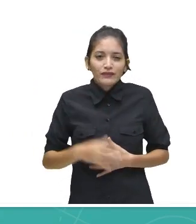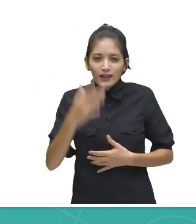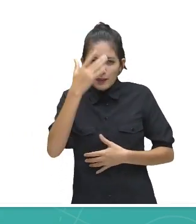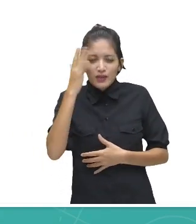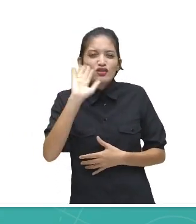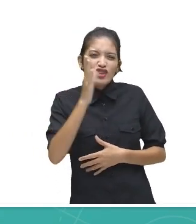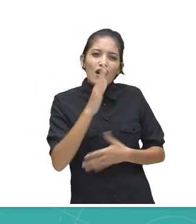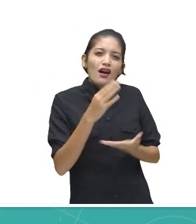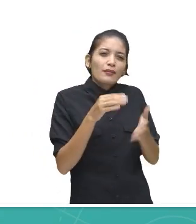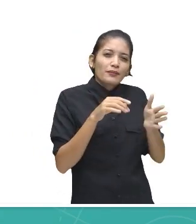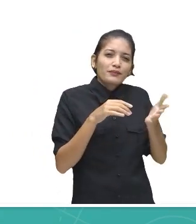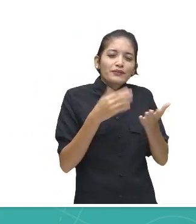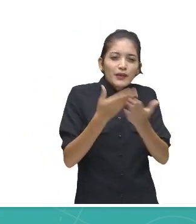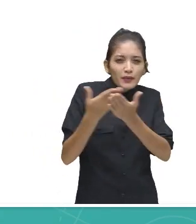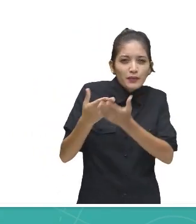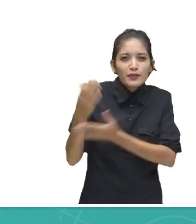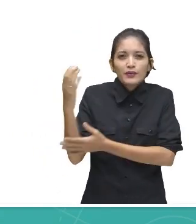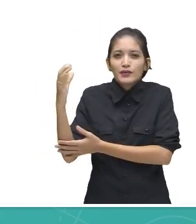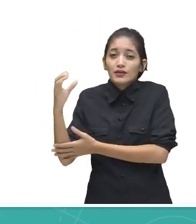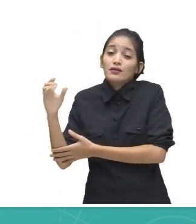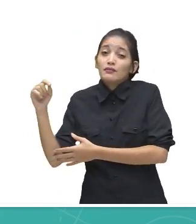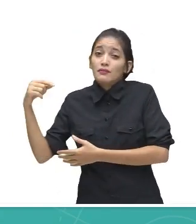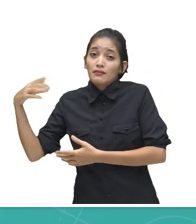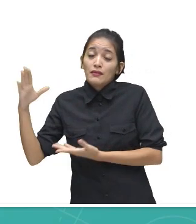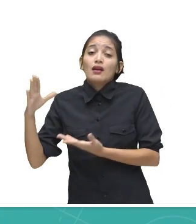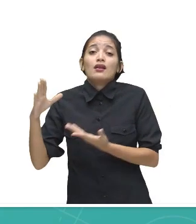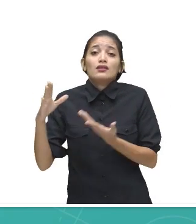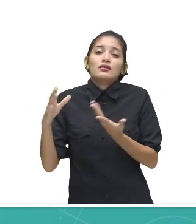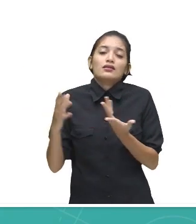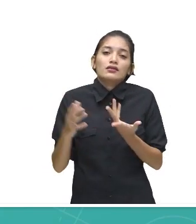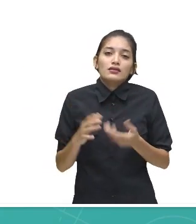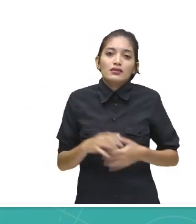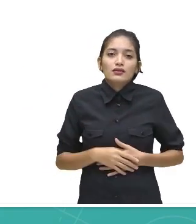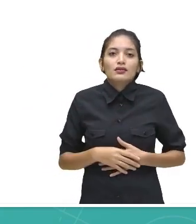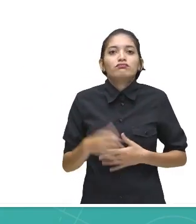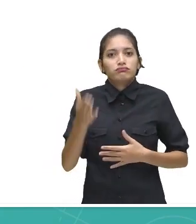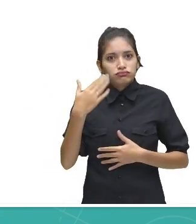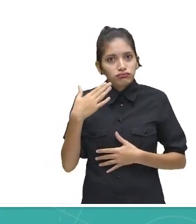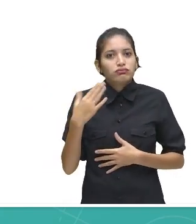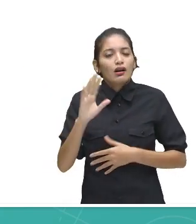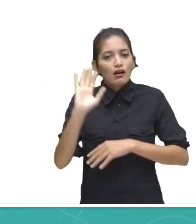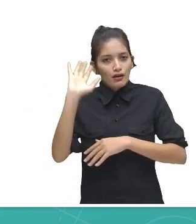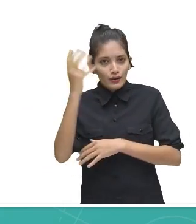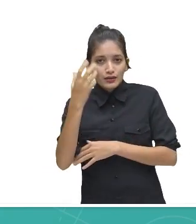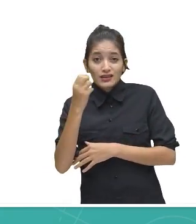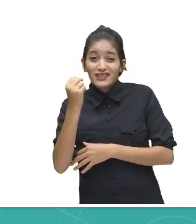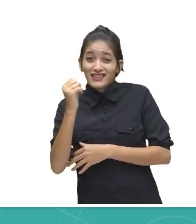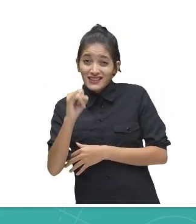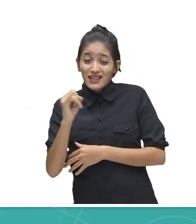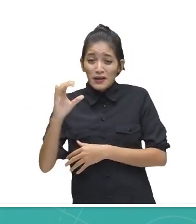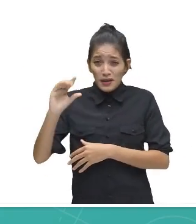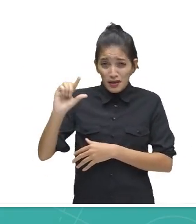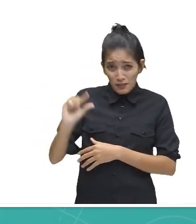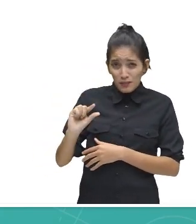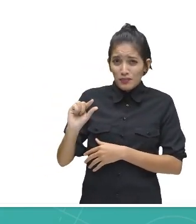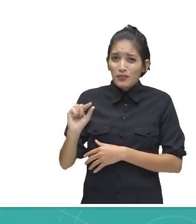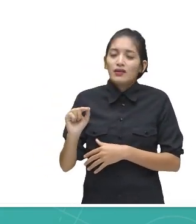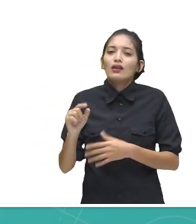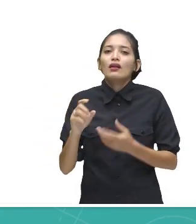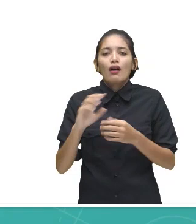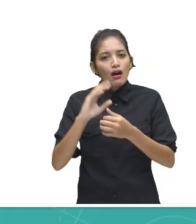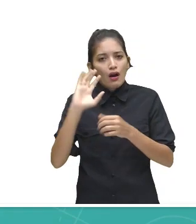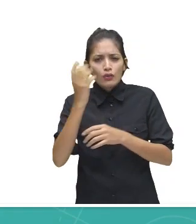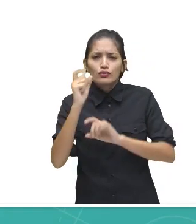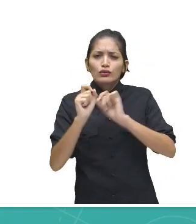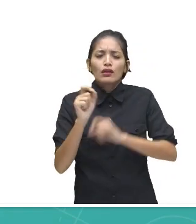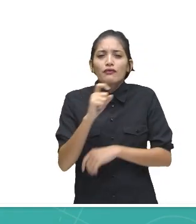estuda as ciências, Quanto mais calor, quanto mais energia, mais quente vai ser. Quanto menos energia, quanto menos calor, mais frio vai